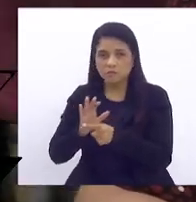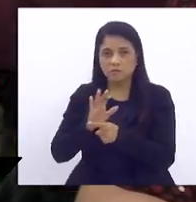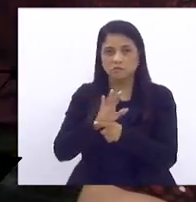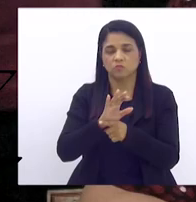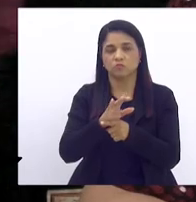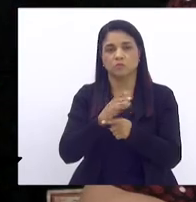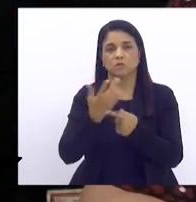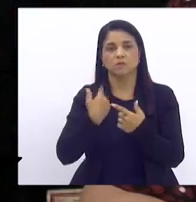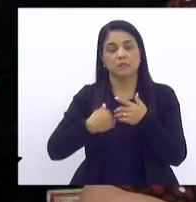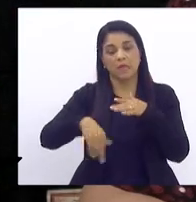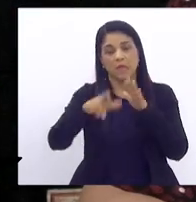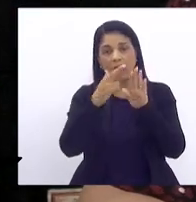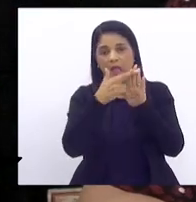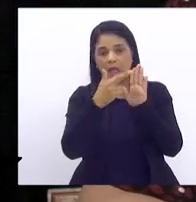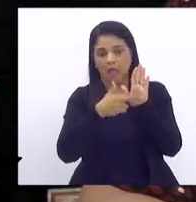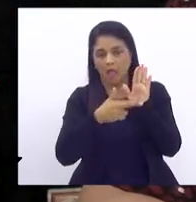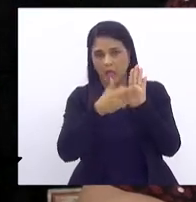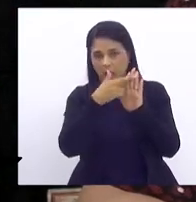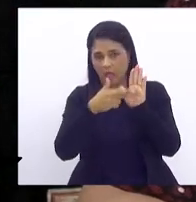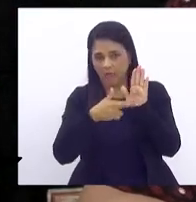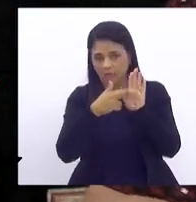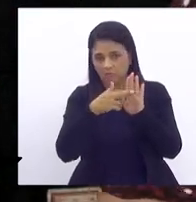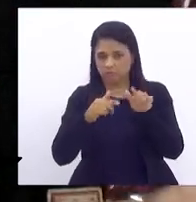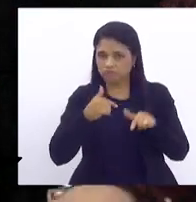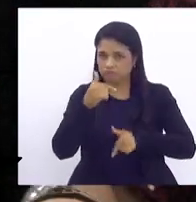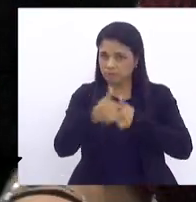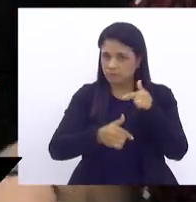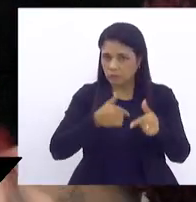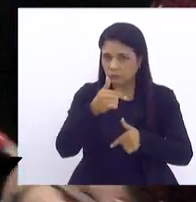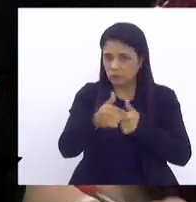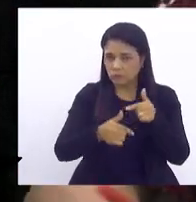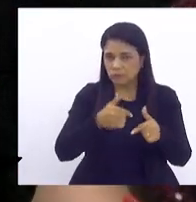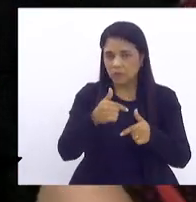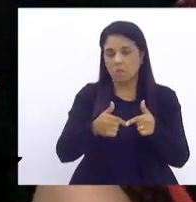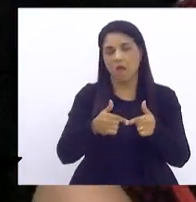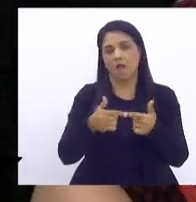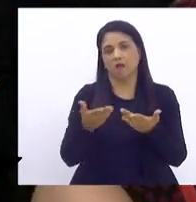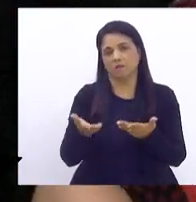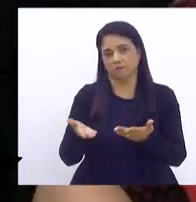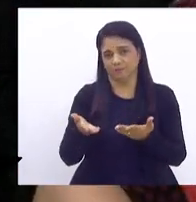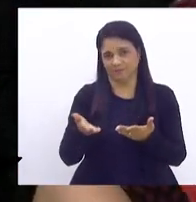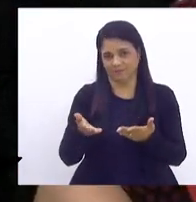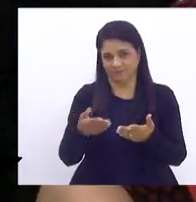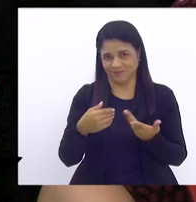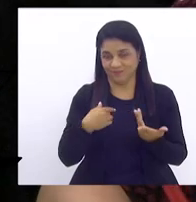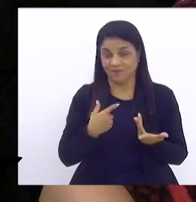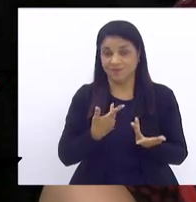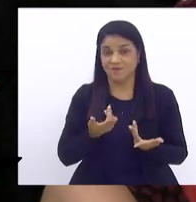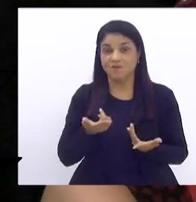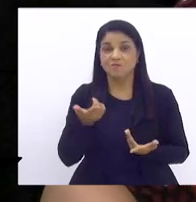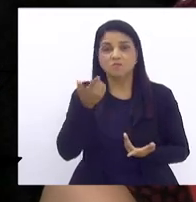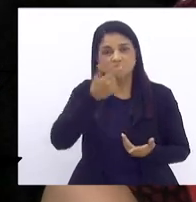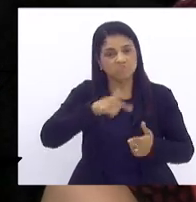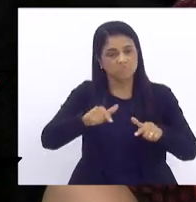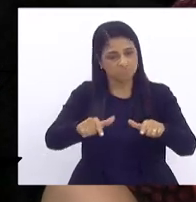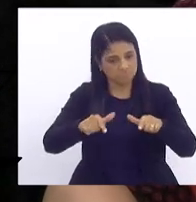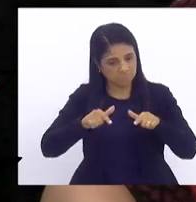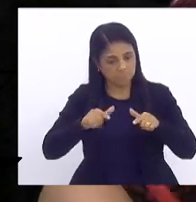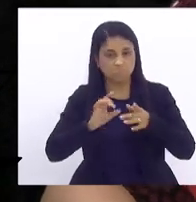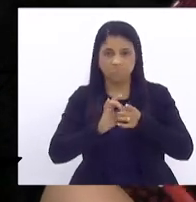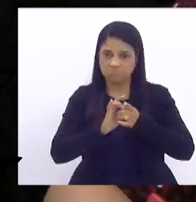na normatização do funcionamento do trabalho deles, né? Porque eles estão legalizados, eles